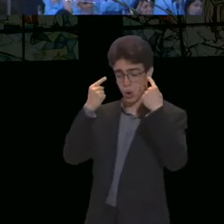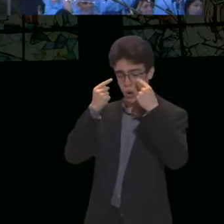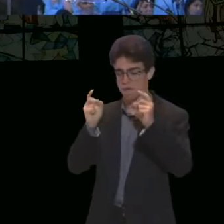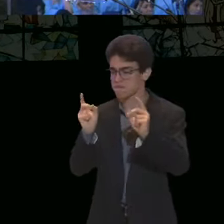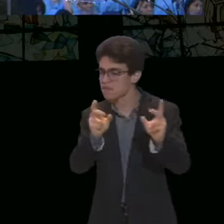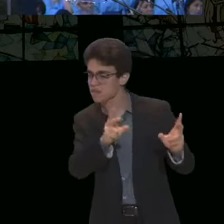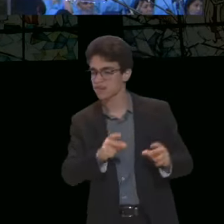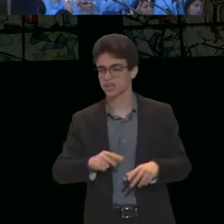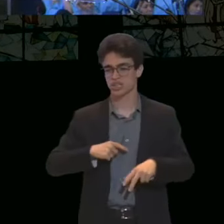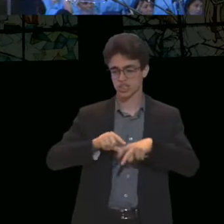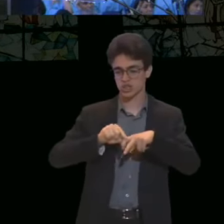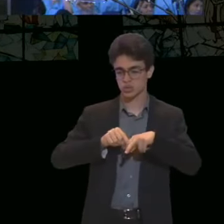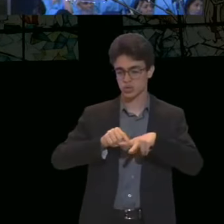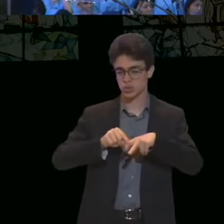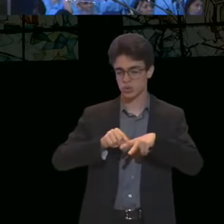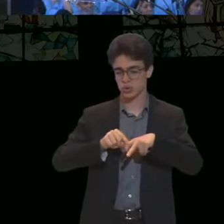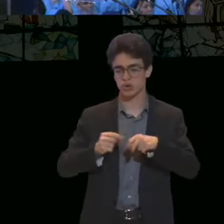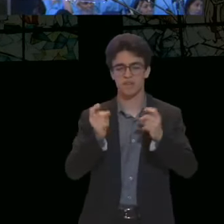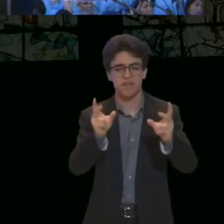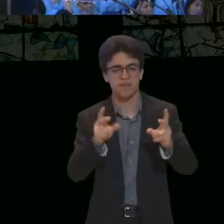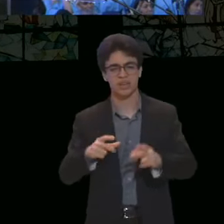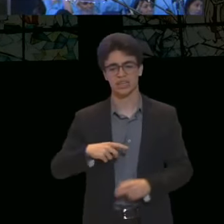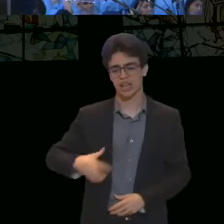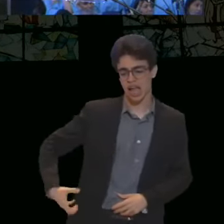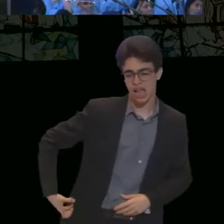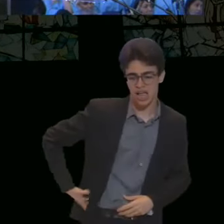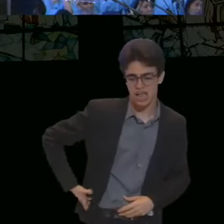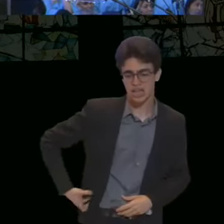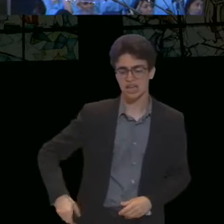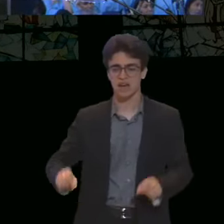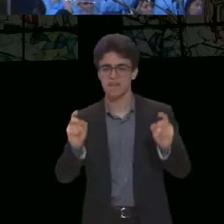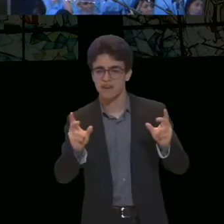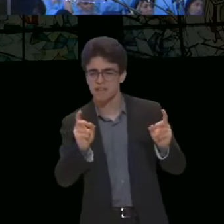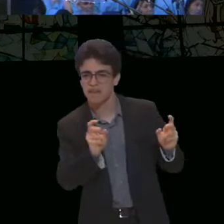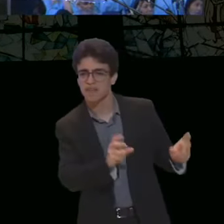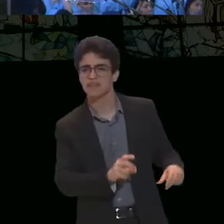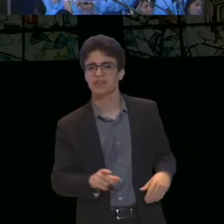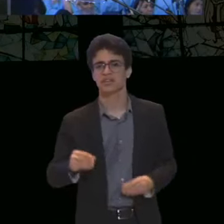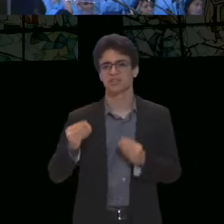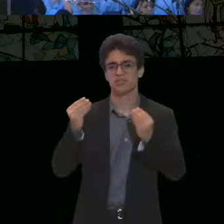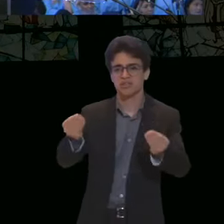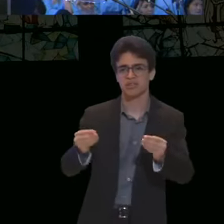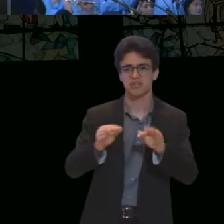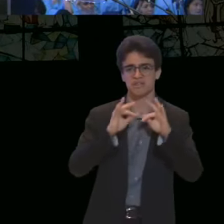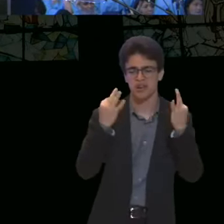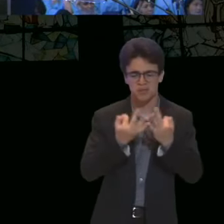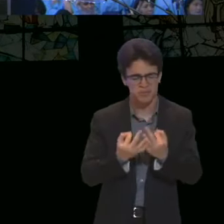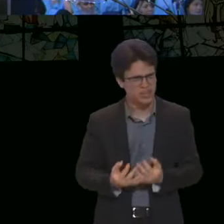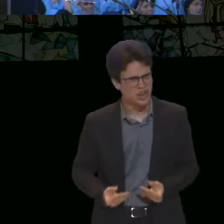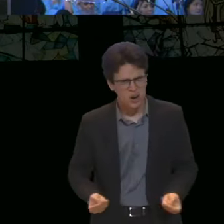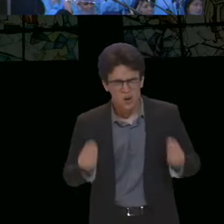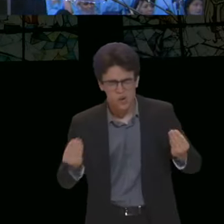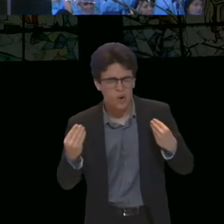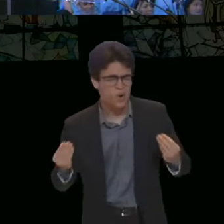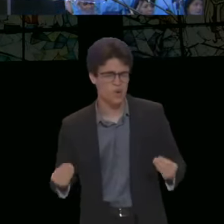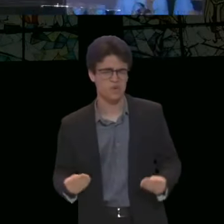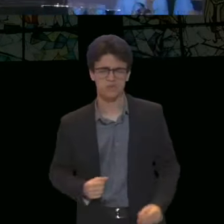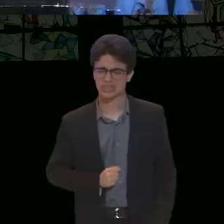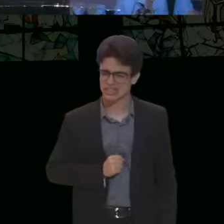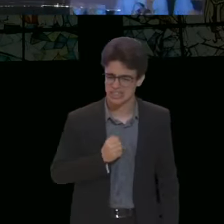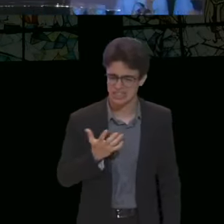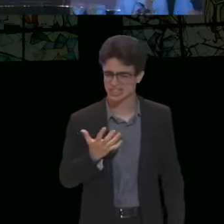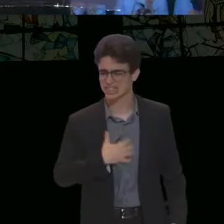venderem o rim para transplante de filhos de famílias que podem pagar. Crueldade, crueldade.